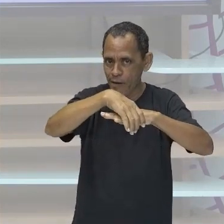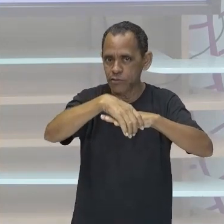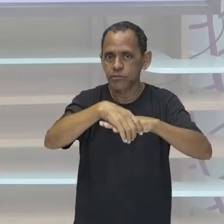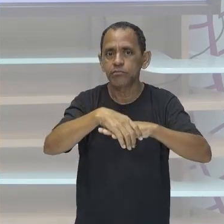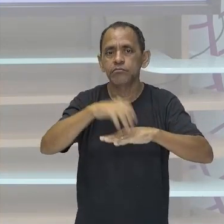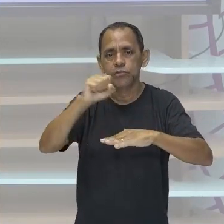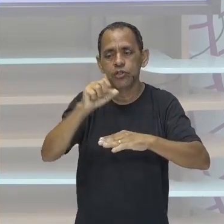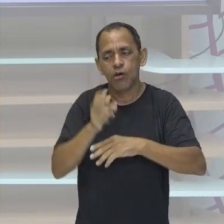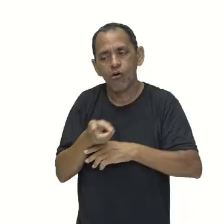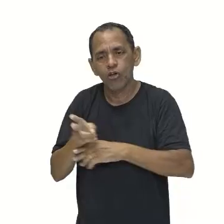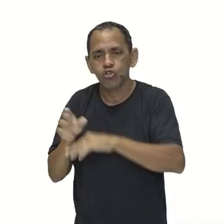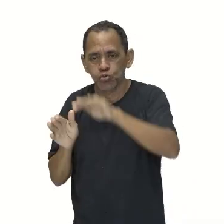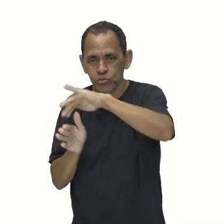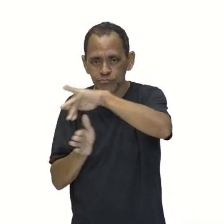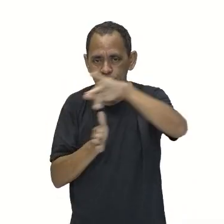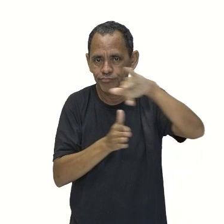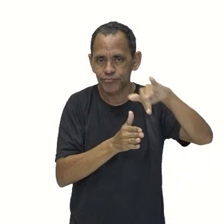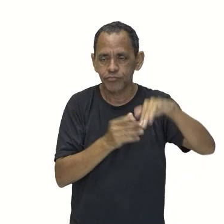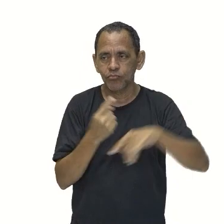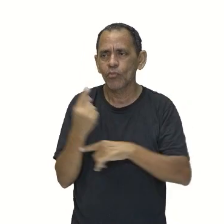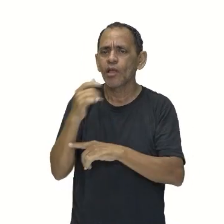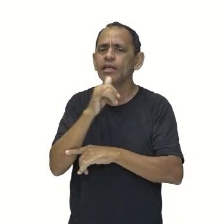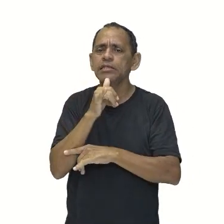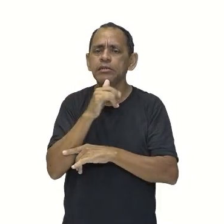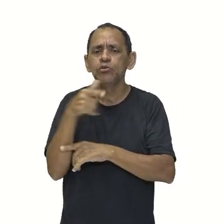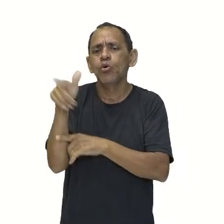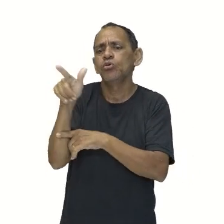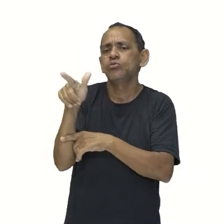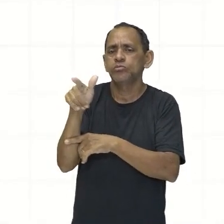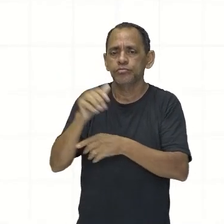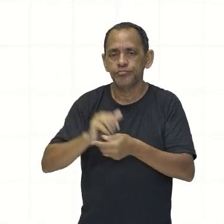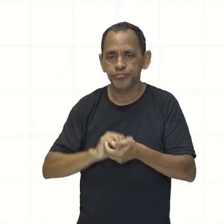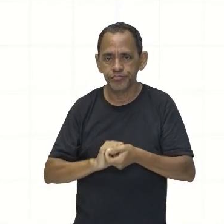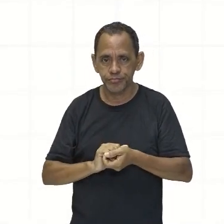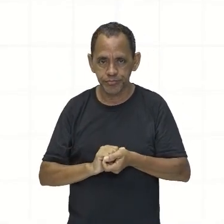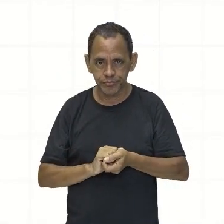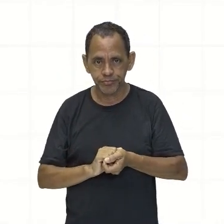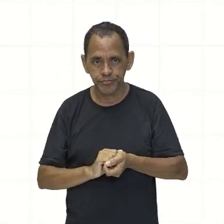vamos continuar com mais exemplo. Me segue. Olha só agora.